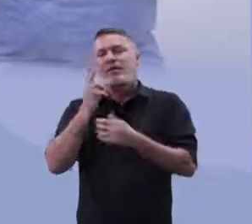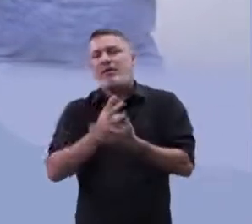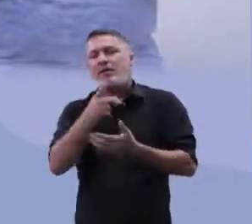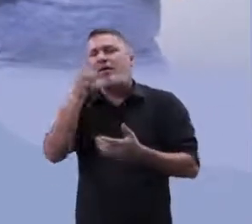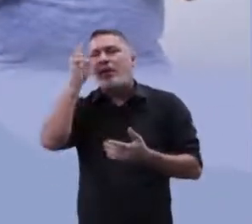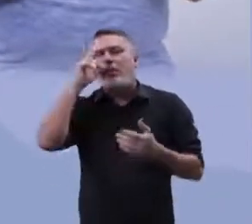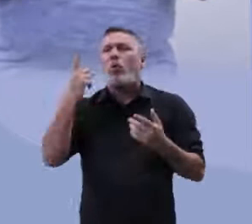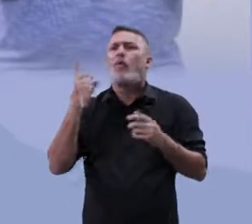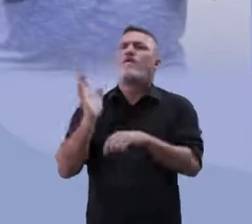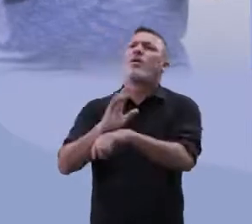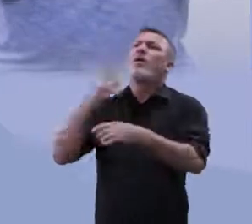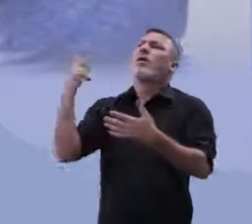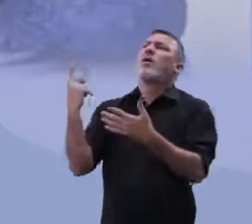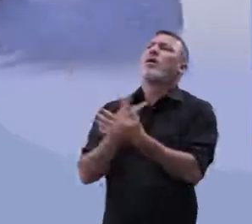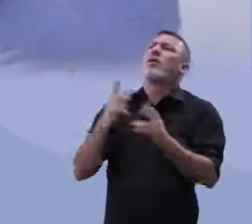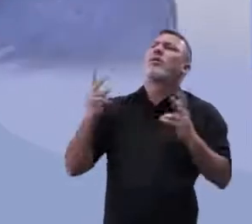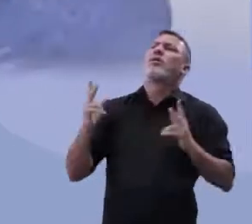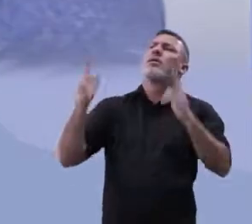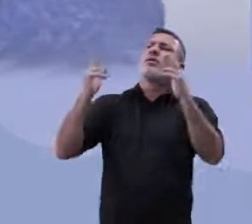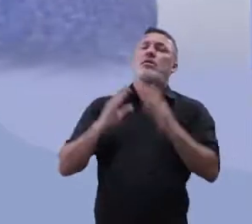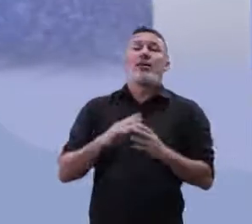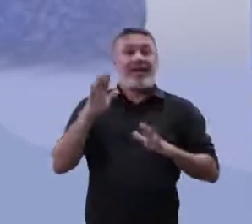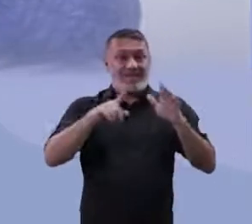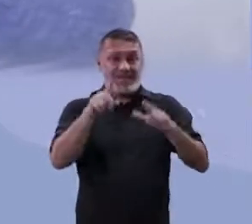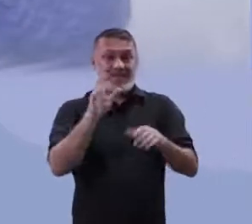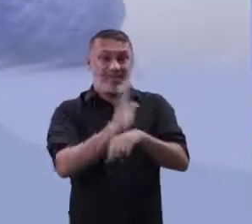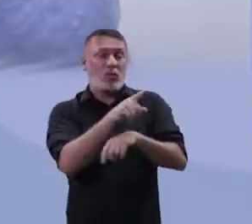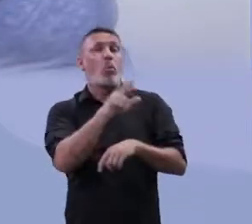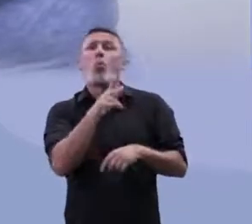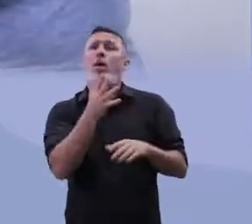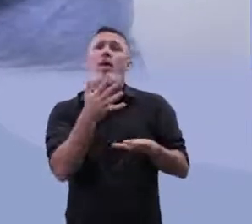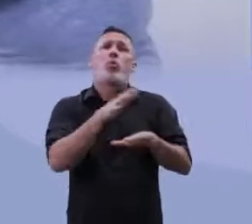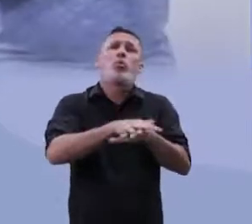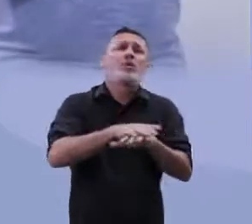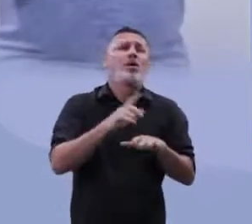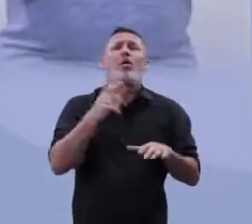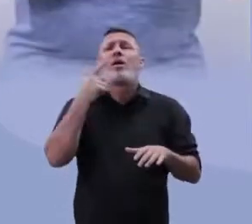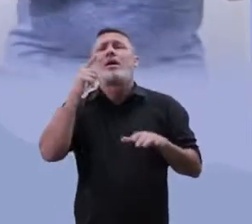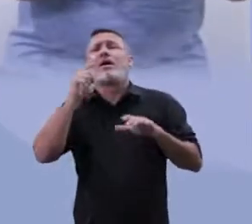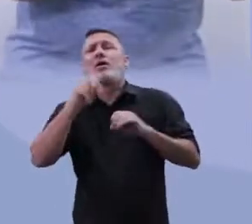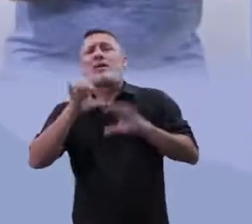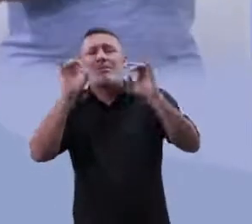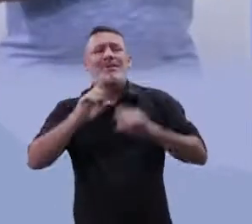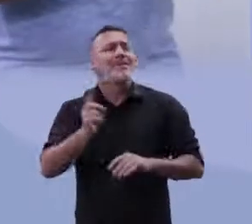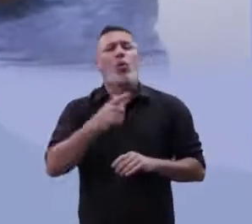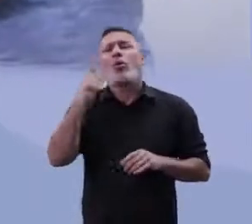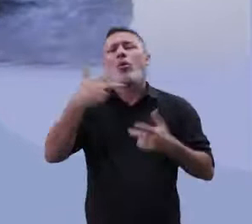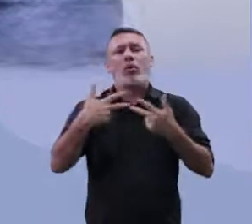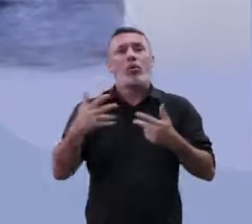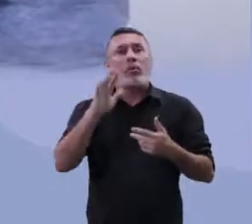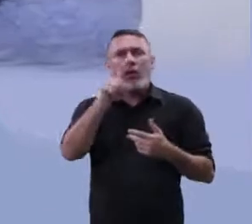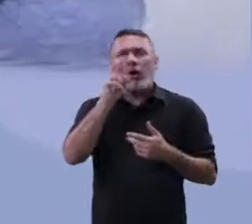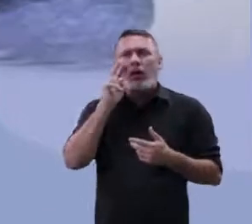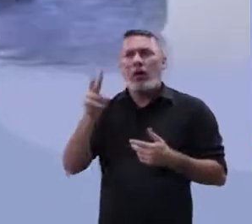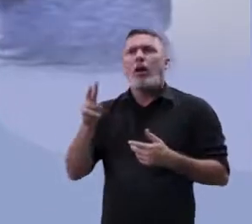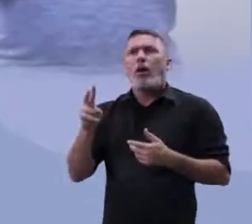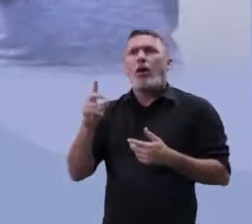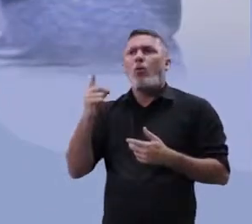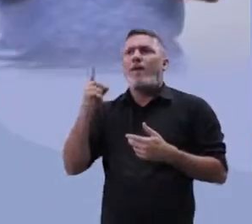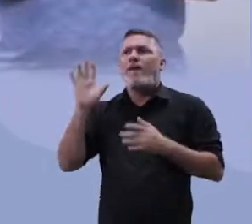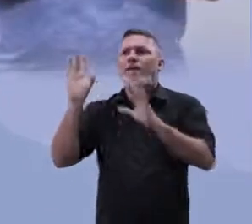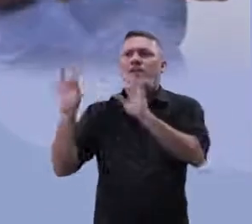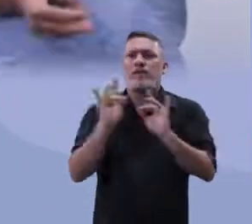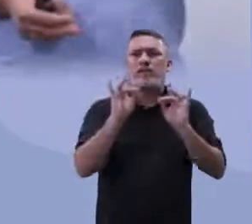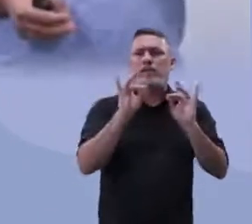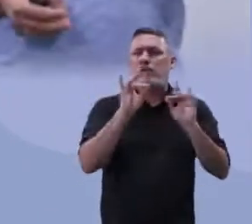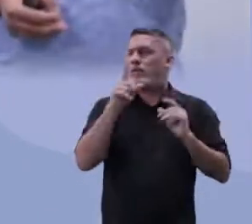vocês? Pensa no trecho do filme, às vezes o trecho não está falando sobre inclusão, sobre educação especial, não está falando sobre isso, o filme no geral